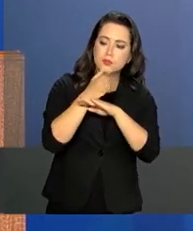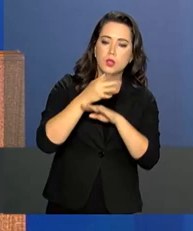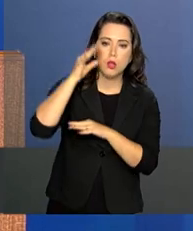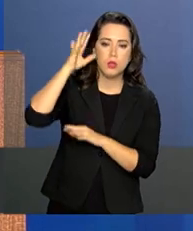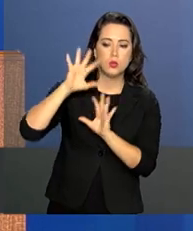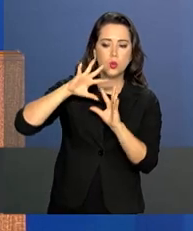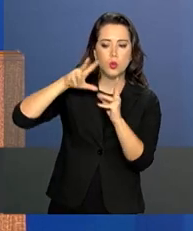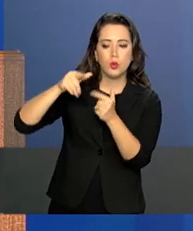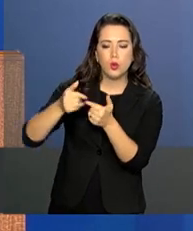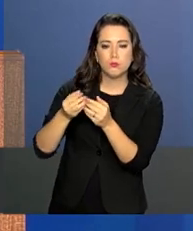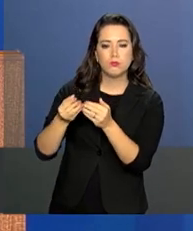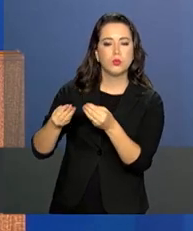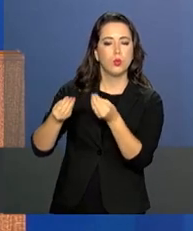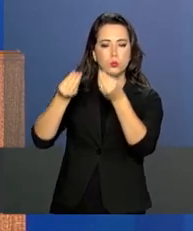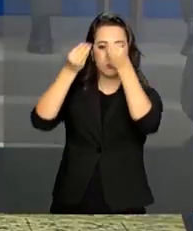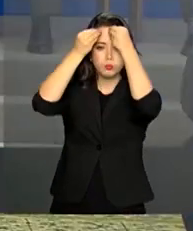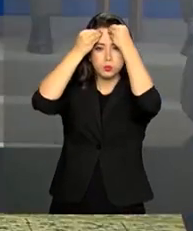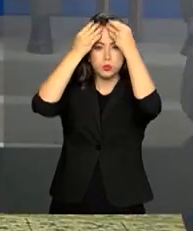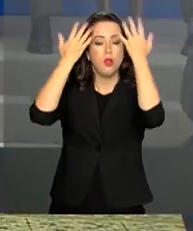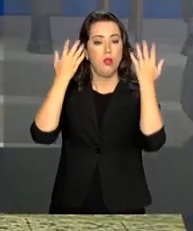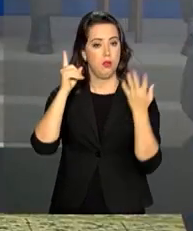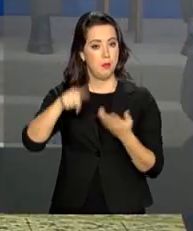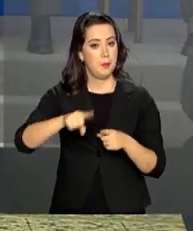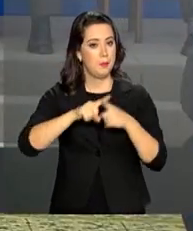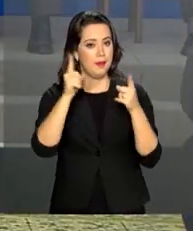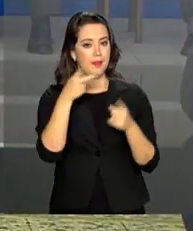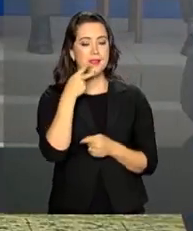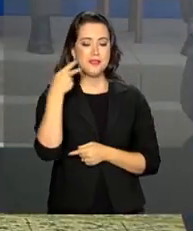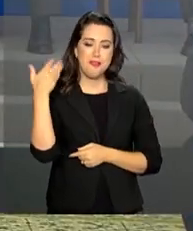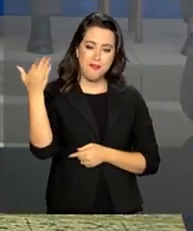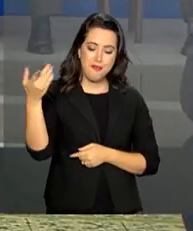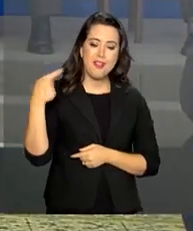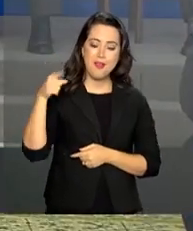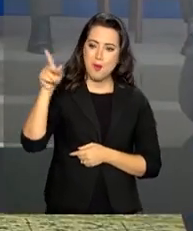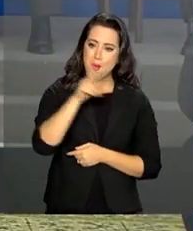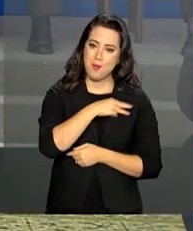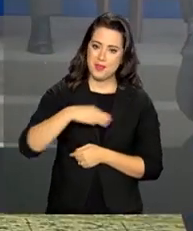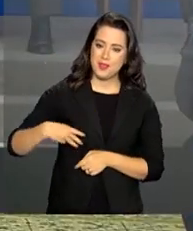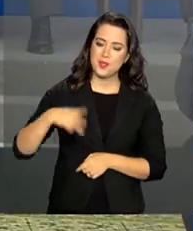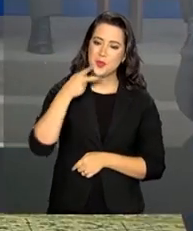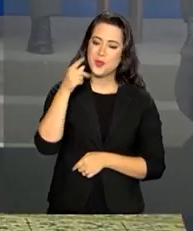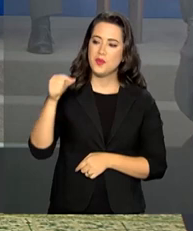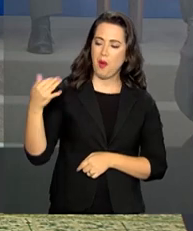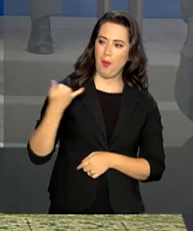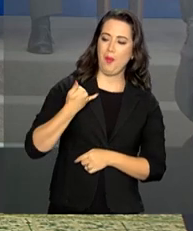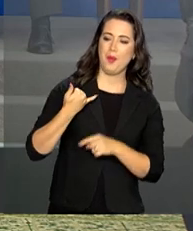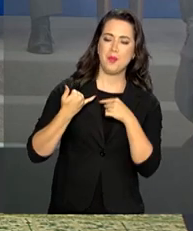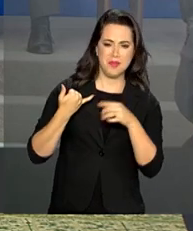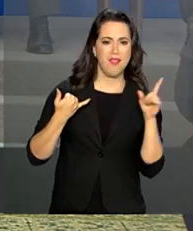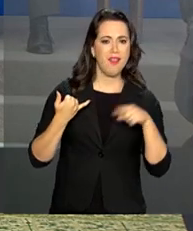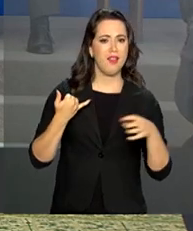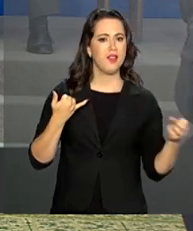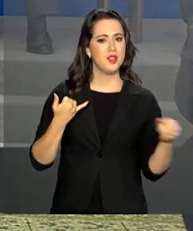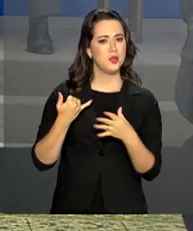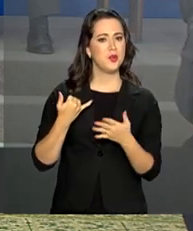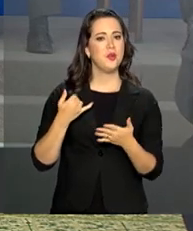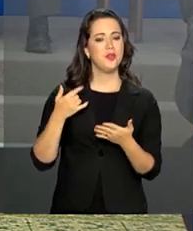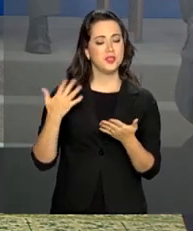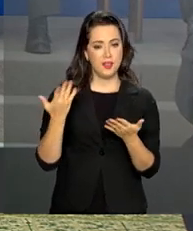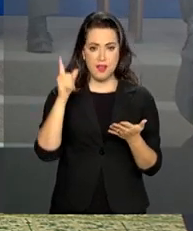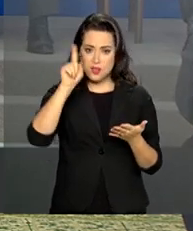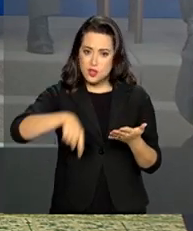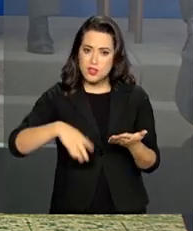originalidade está no que ele acaba de me contar que é precisamente o livro em braille